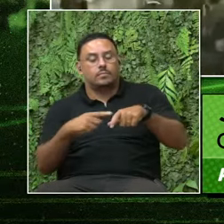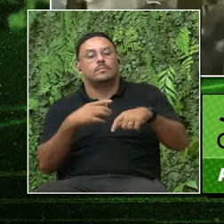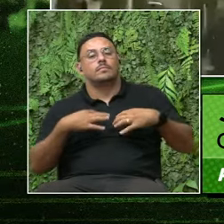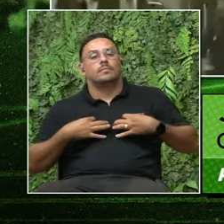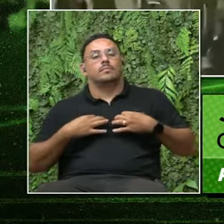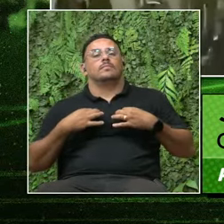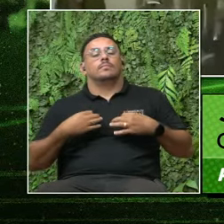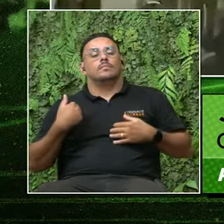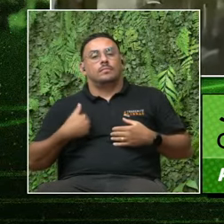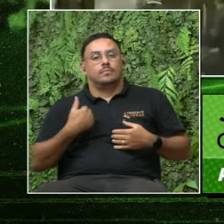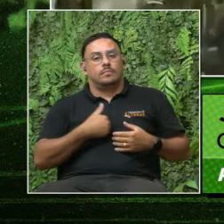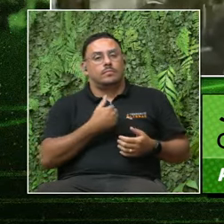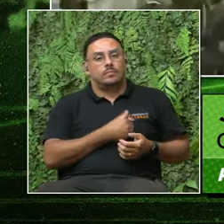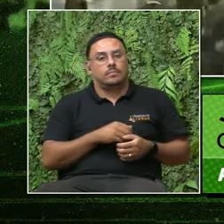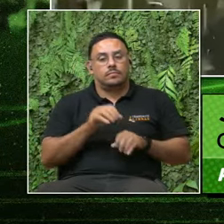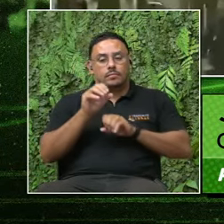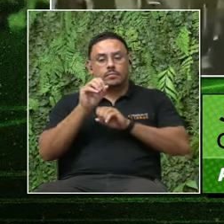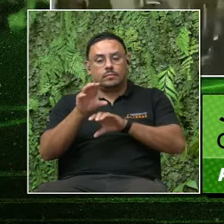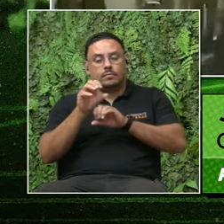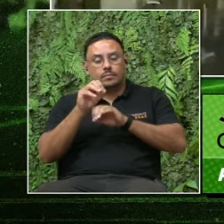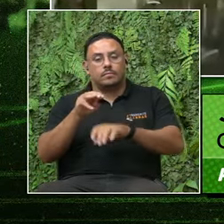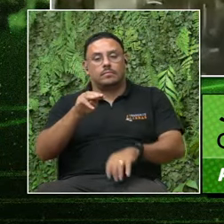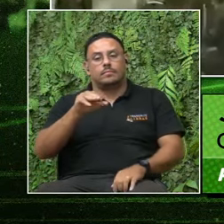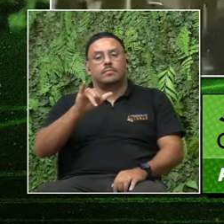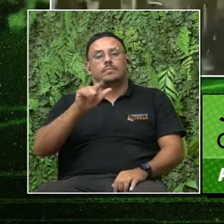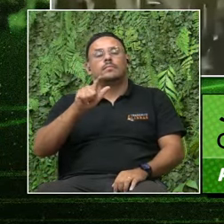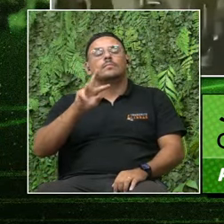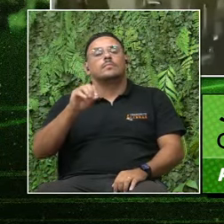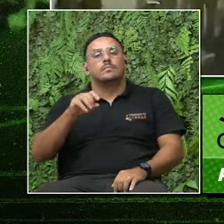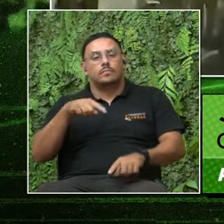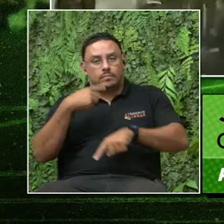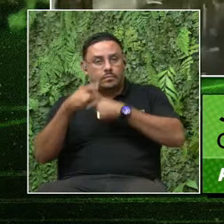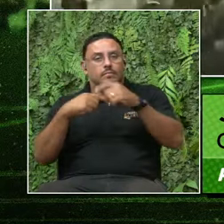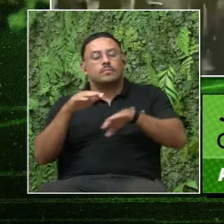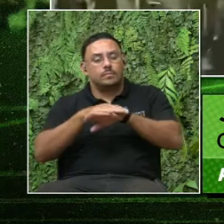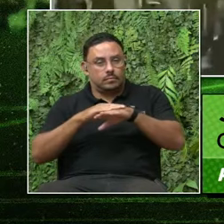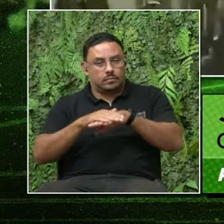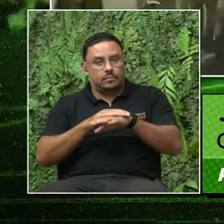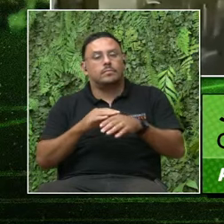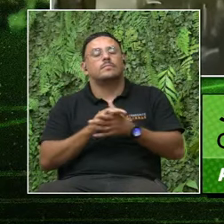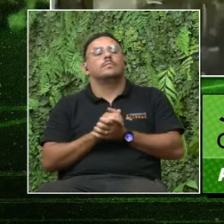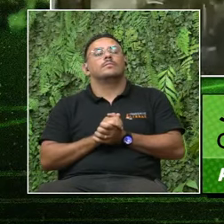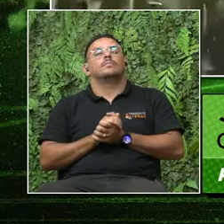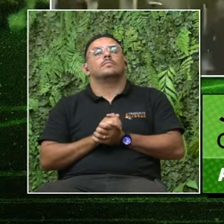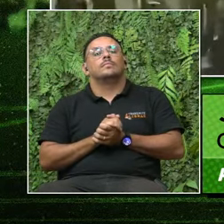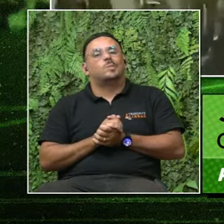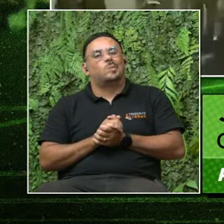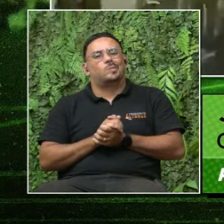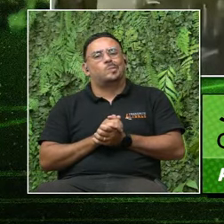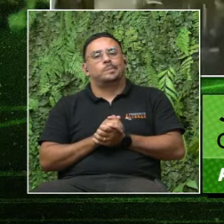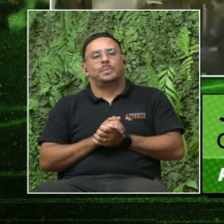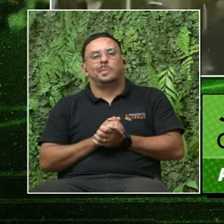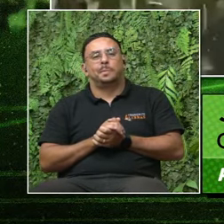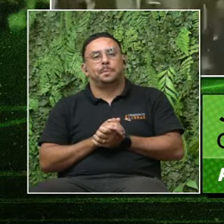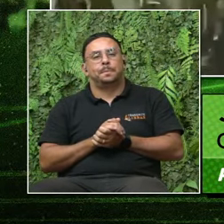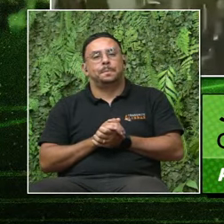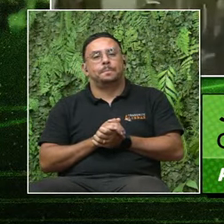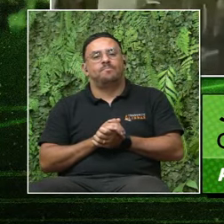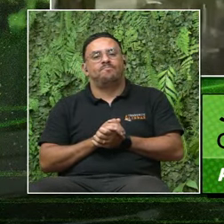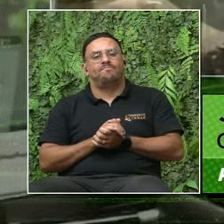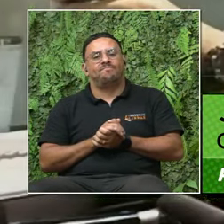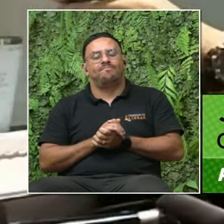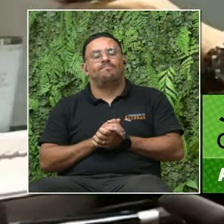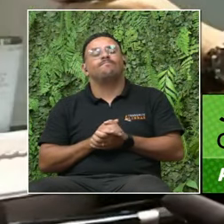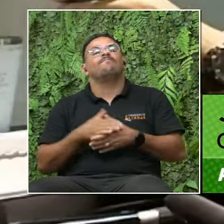pelo amor de Deus milito milito também falou que daqui a pouquinho vai falar com a gente cadê os carão lá no meio ainda